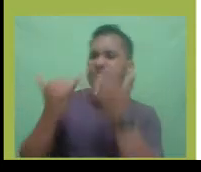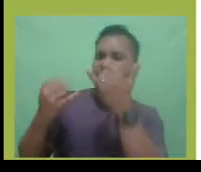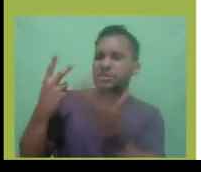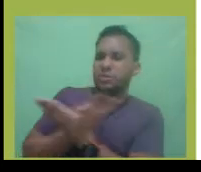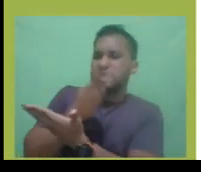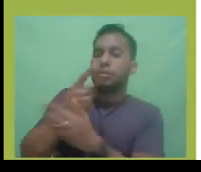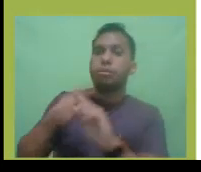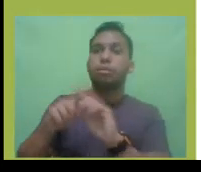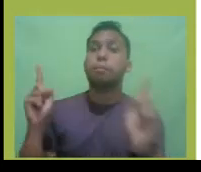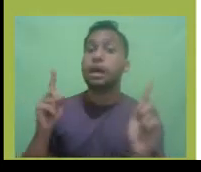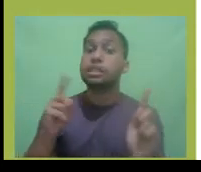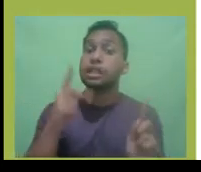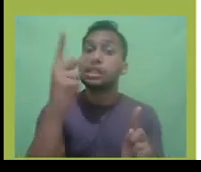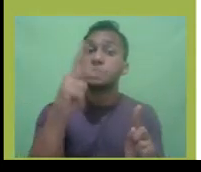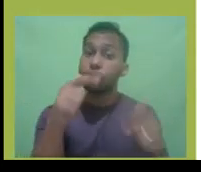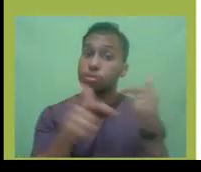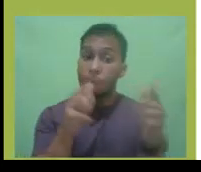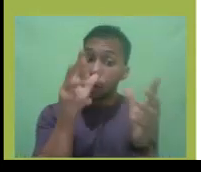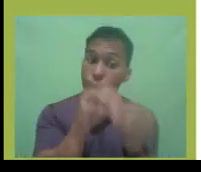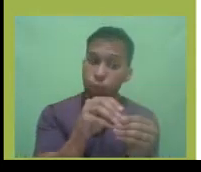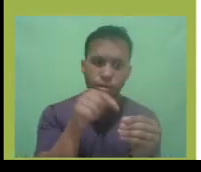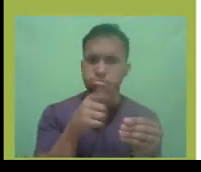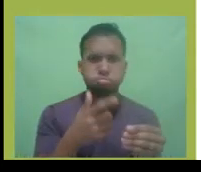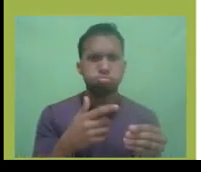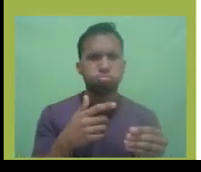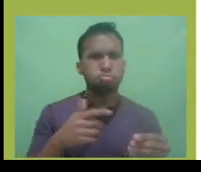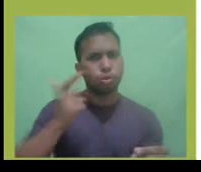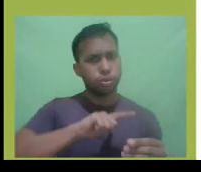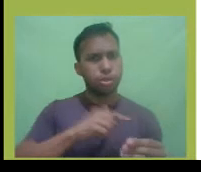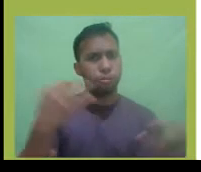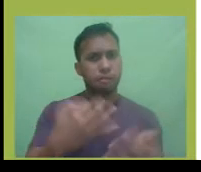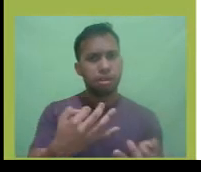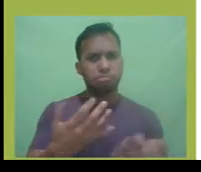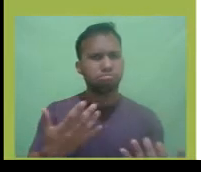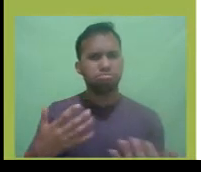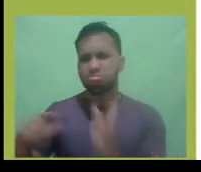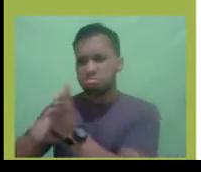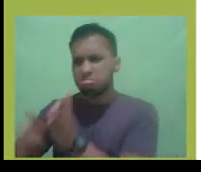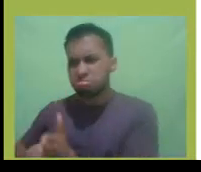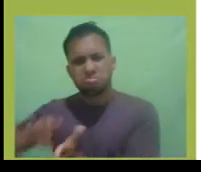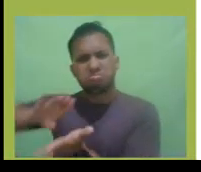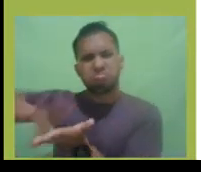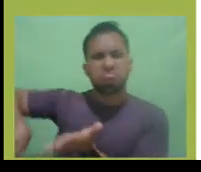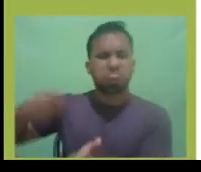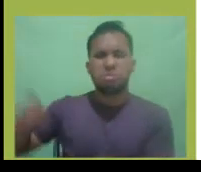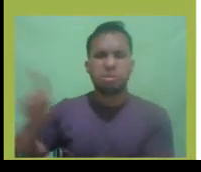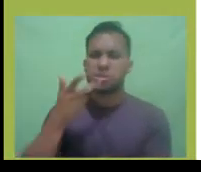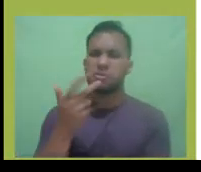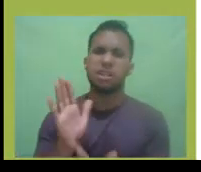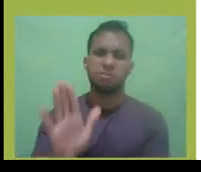conclusão do seu trabalho, é melhor omitir. Nem fale. Talvez, depois da sua apresentação, quando vierem as